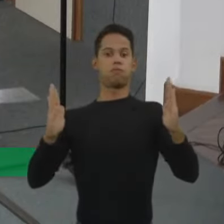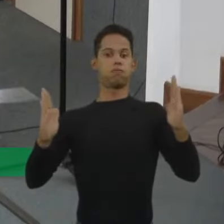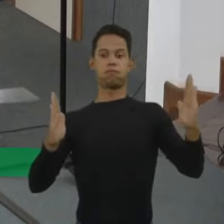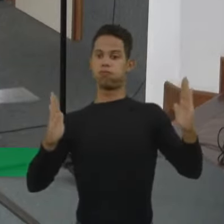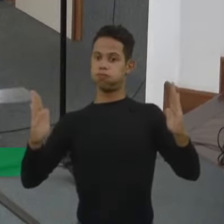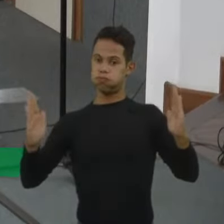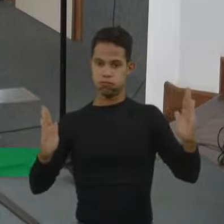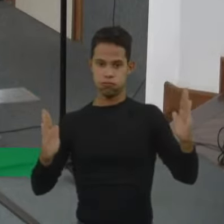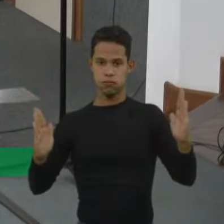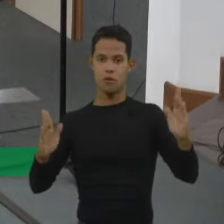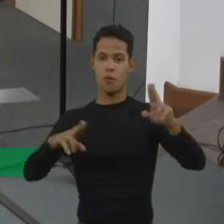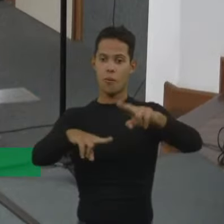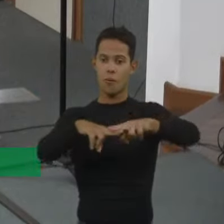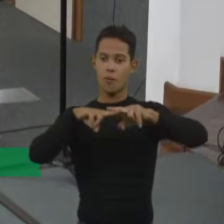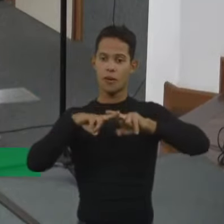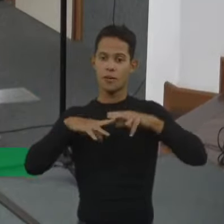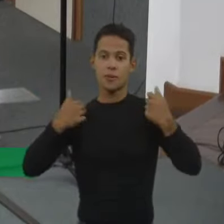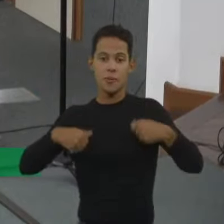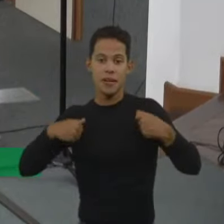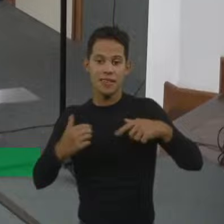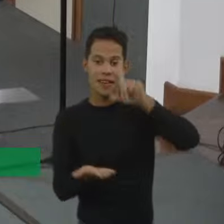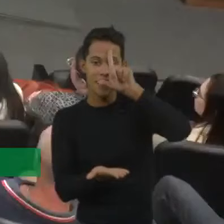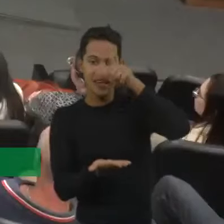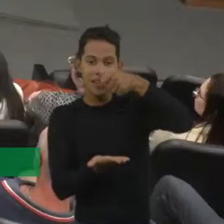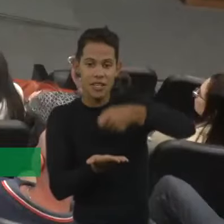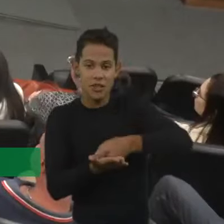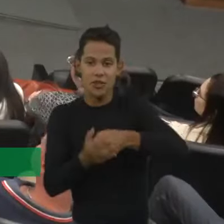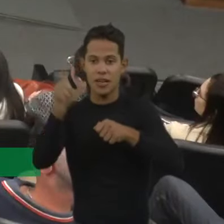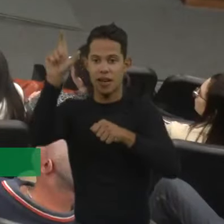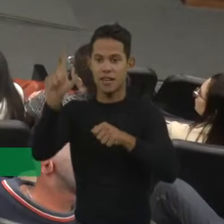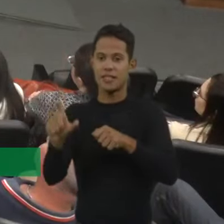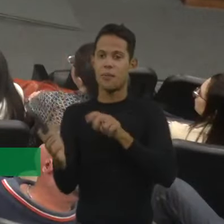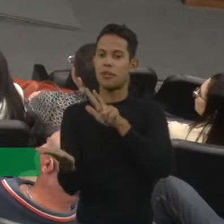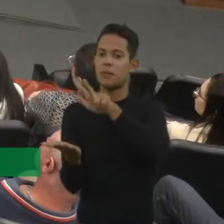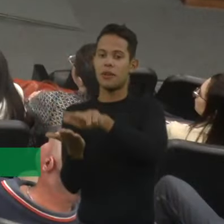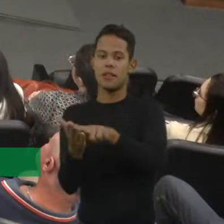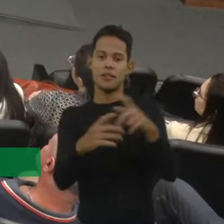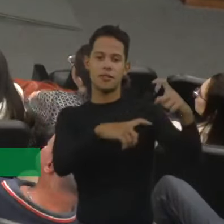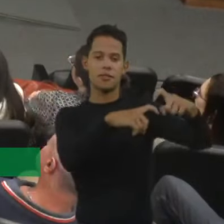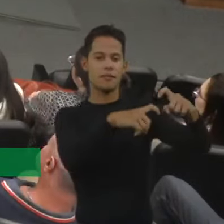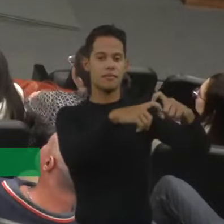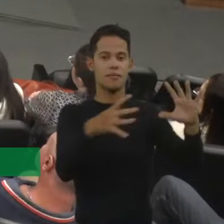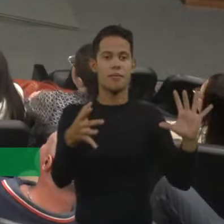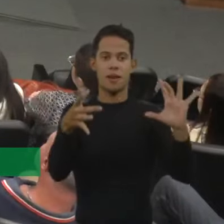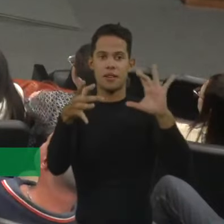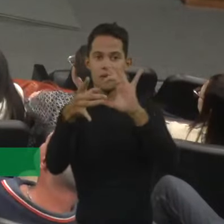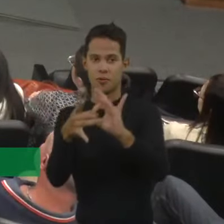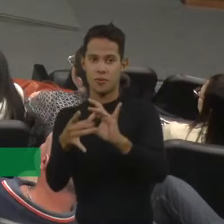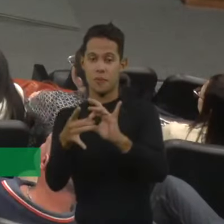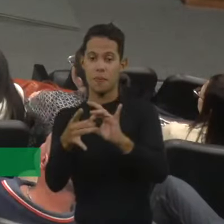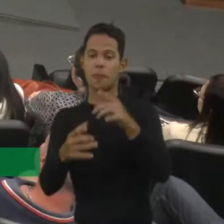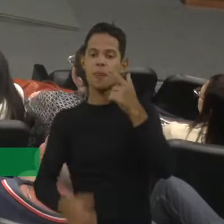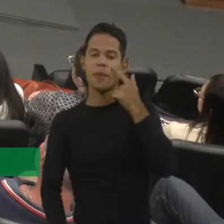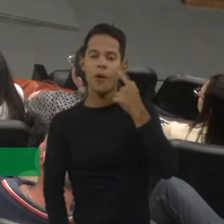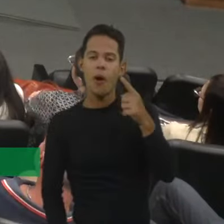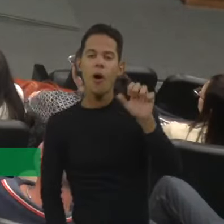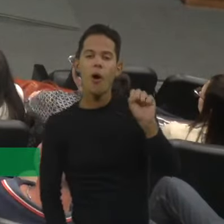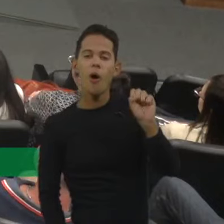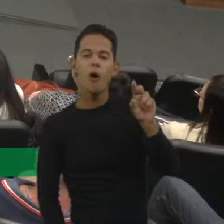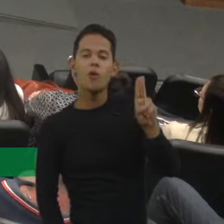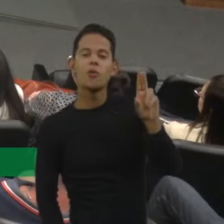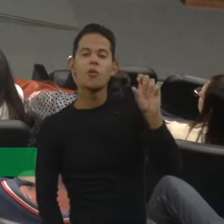decisão conjunta entre o paciente e o médico, né? No SUS, existem esses 2 medicamentos